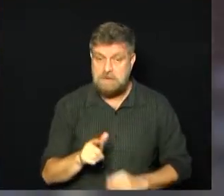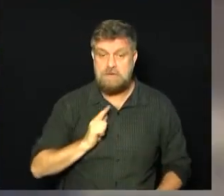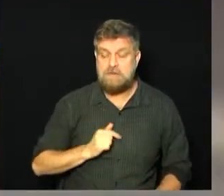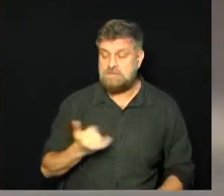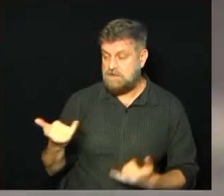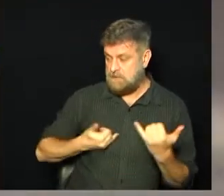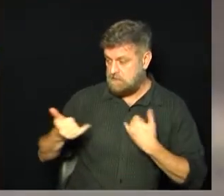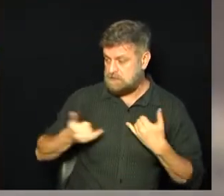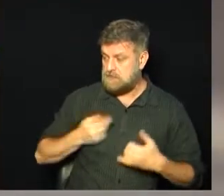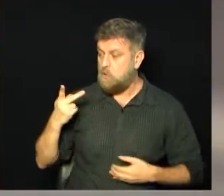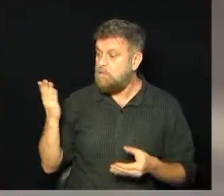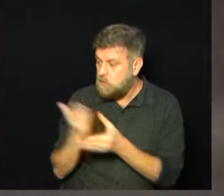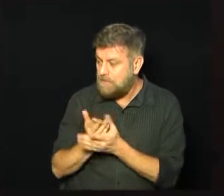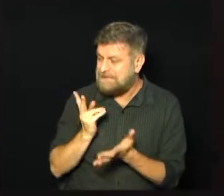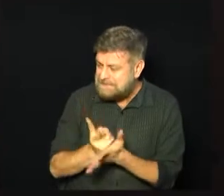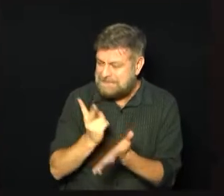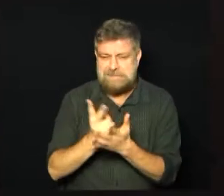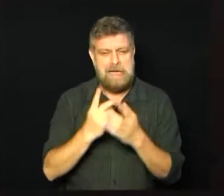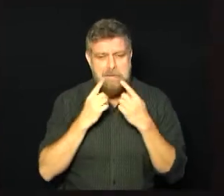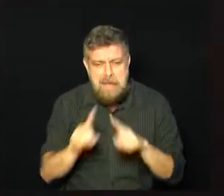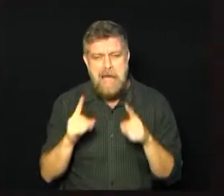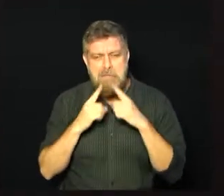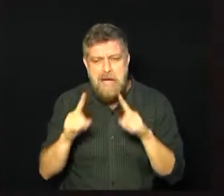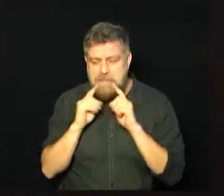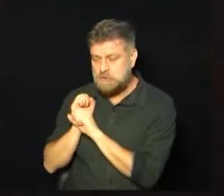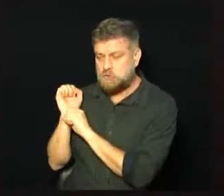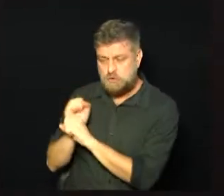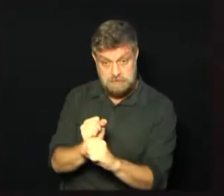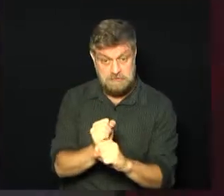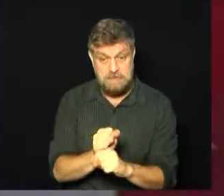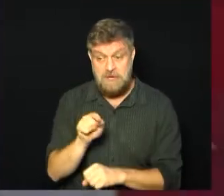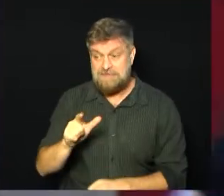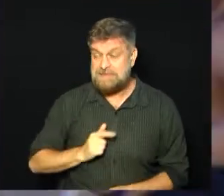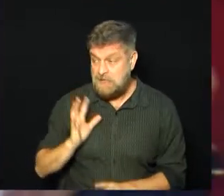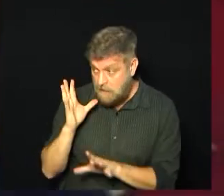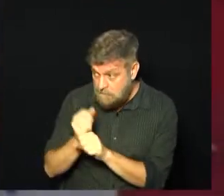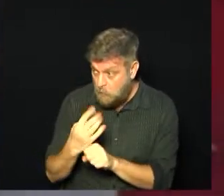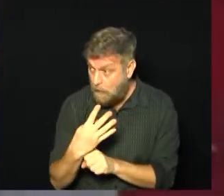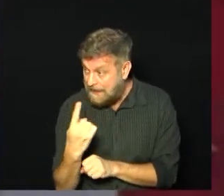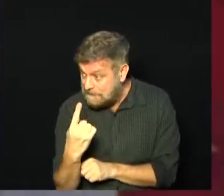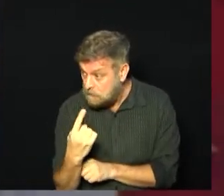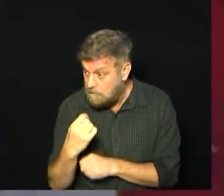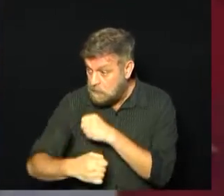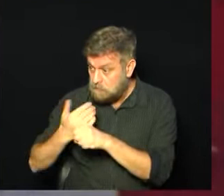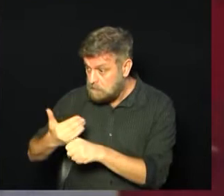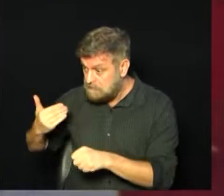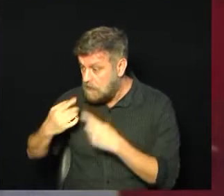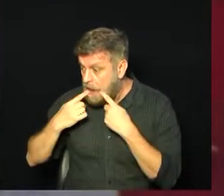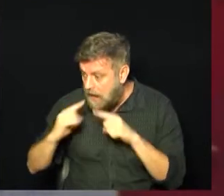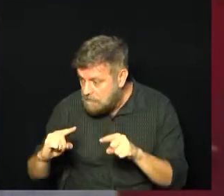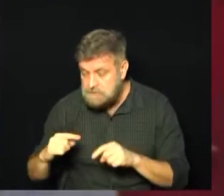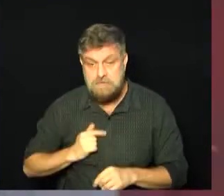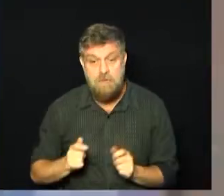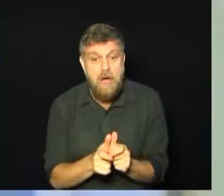Procon recebe sempre algumas reclamações todo ano, né? Você disse que o ano passado foram 41, né? Isso mesmo. A